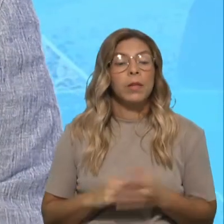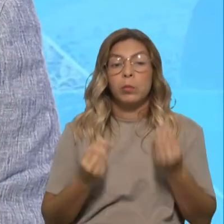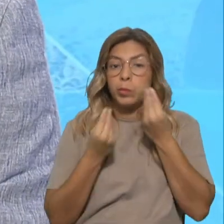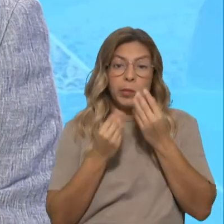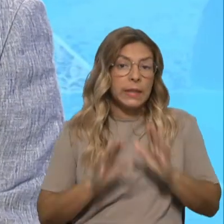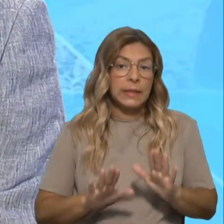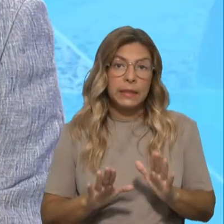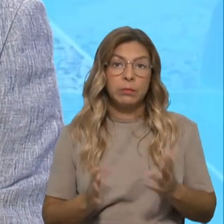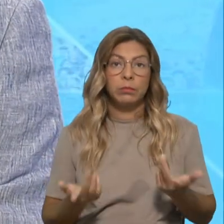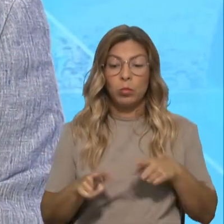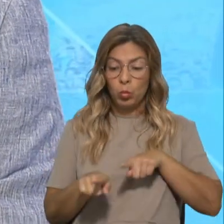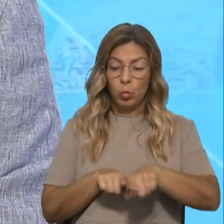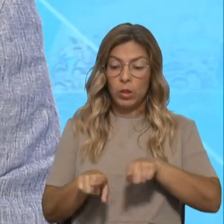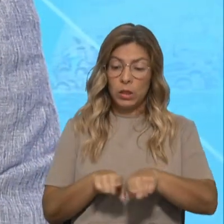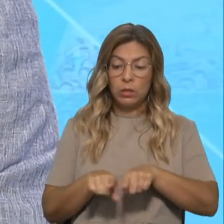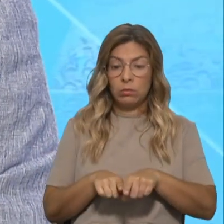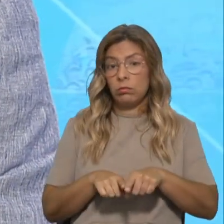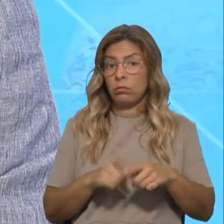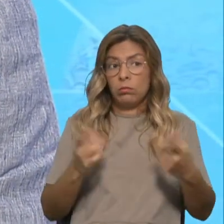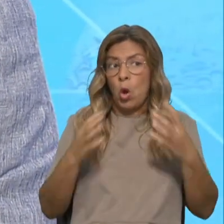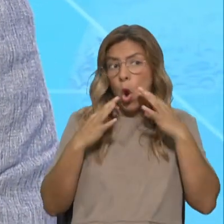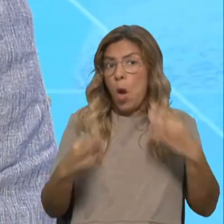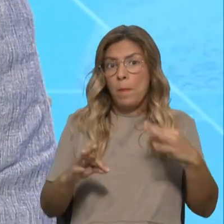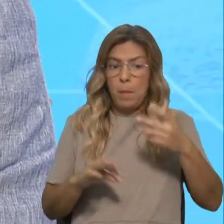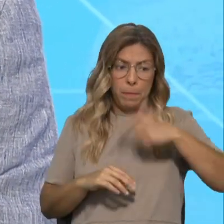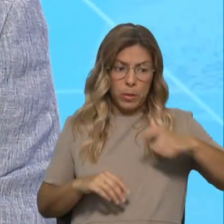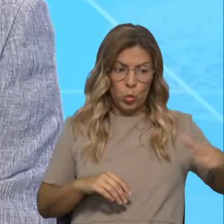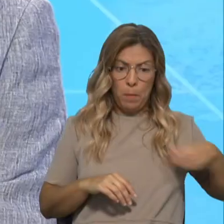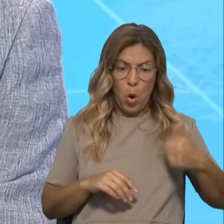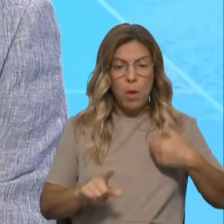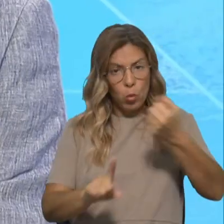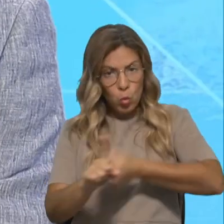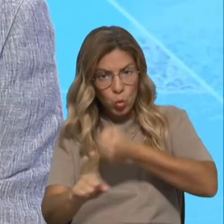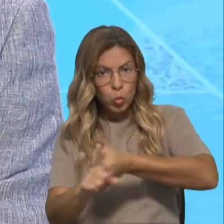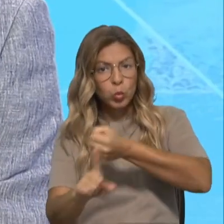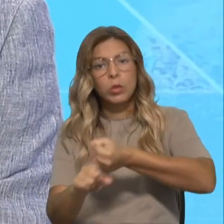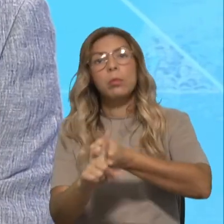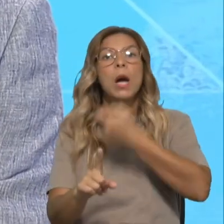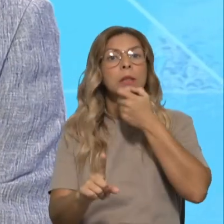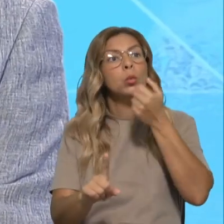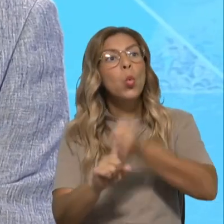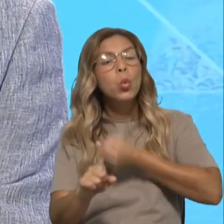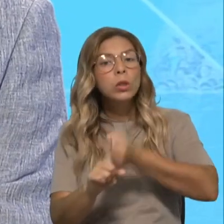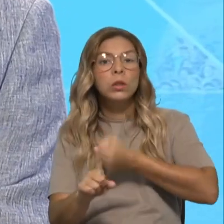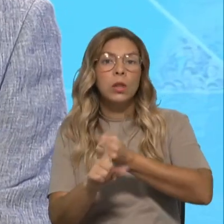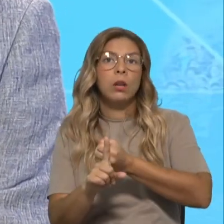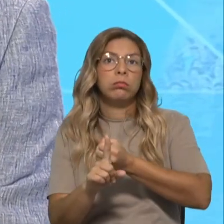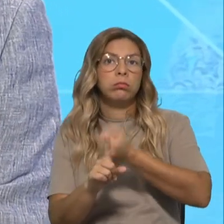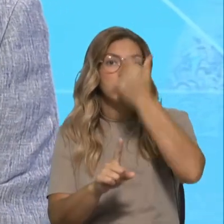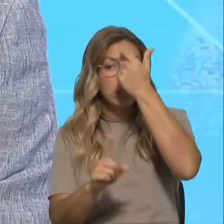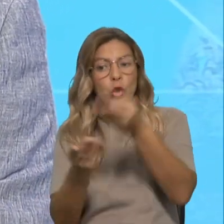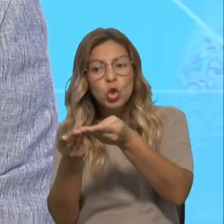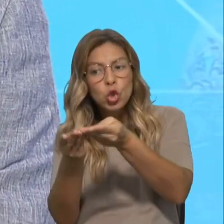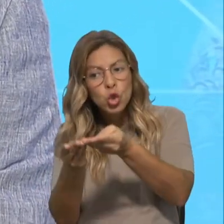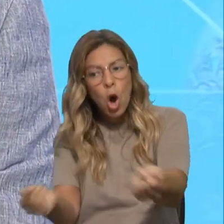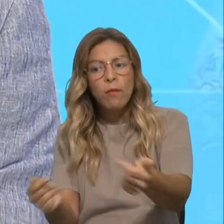a política é normal que as pessoas lutem, enfim, desde que essa luta seja por uma solução melhor que a dos